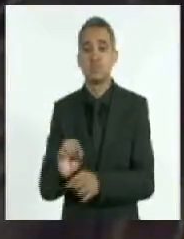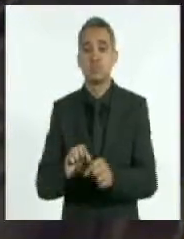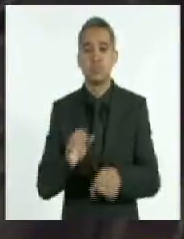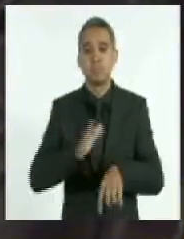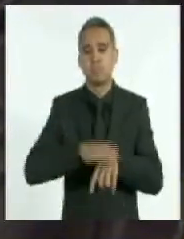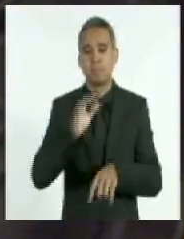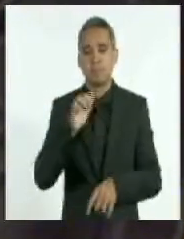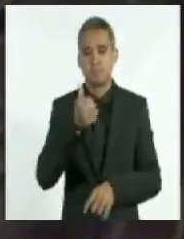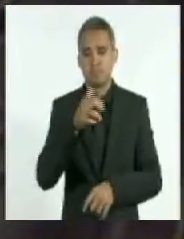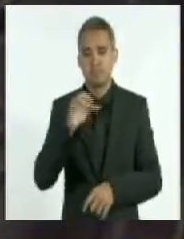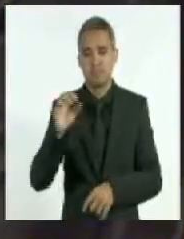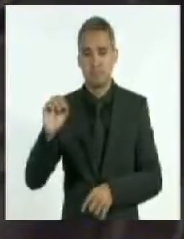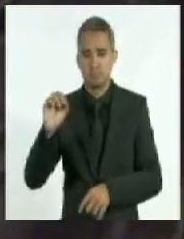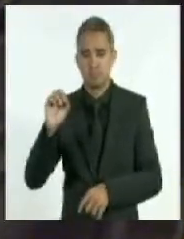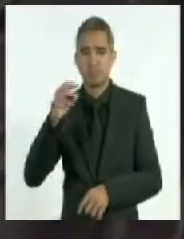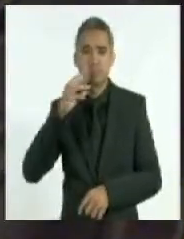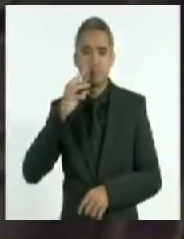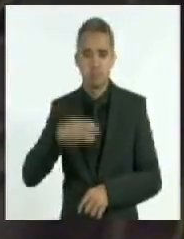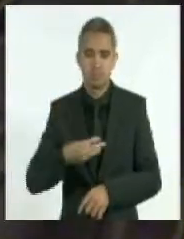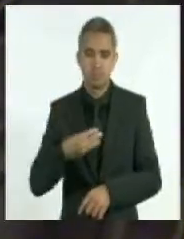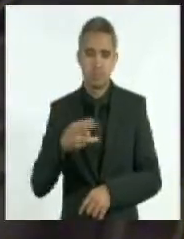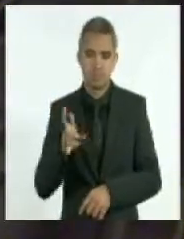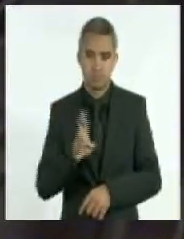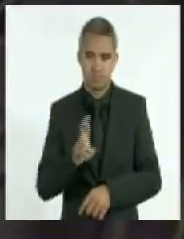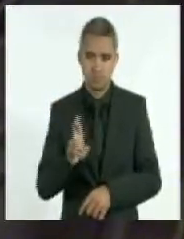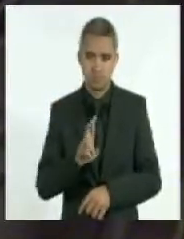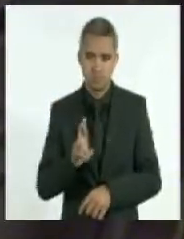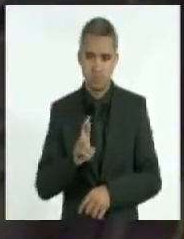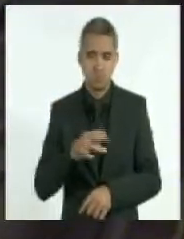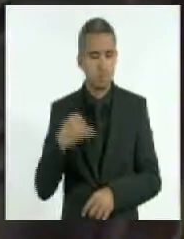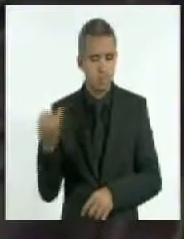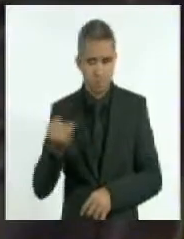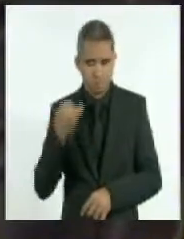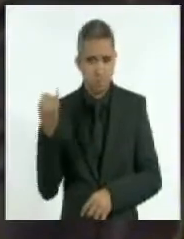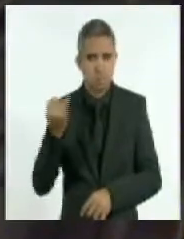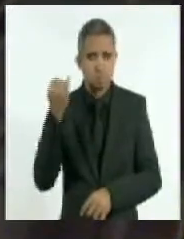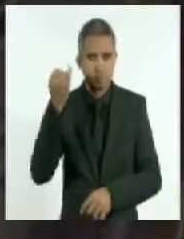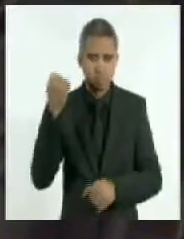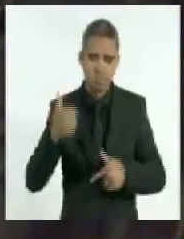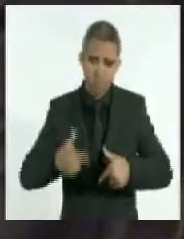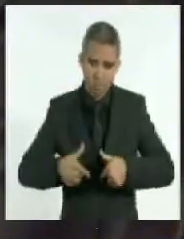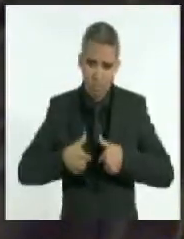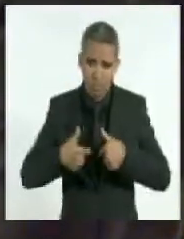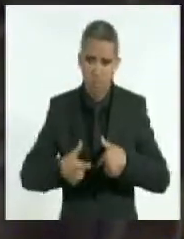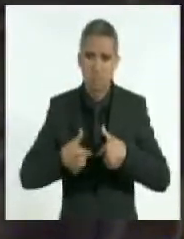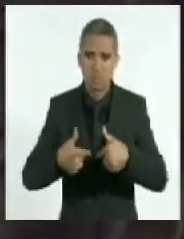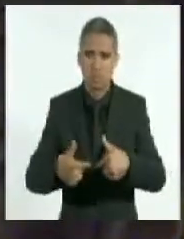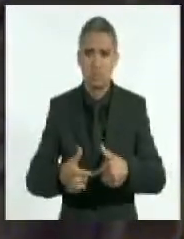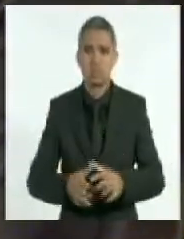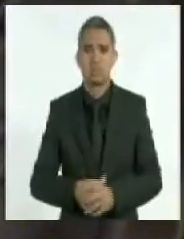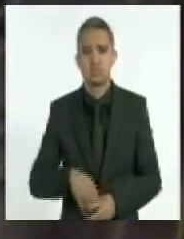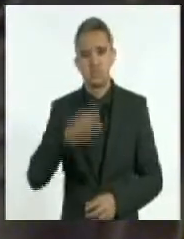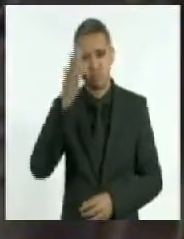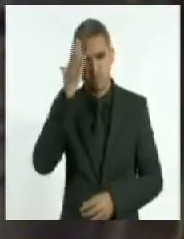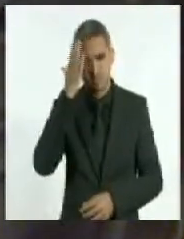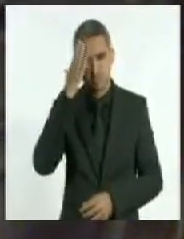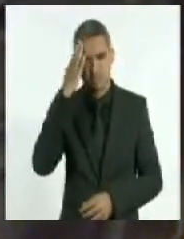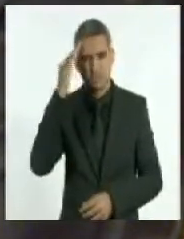reais. É uma iniciativa muito boa, muito importante, é uma luta, porque sabemos das